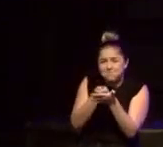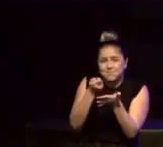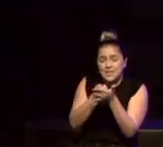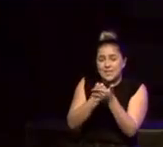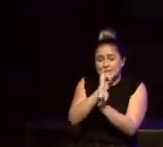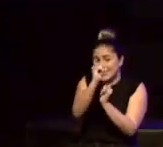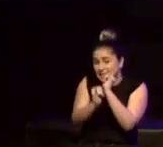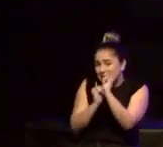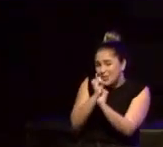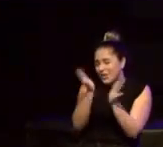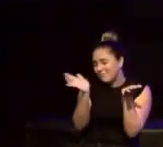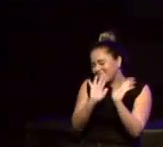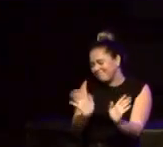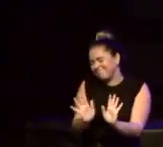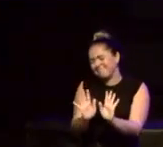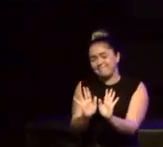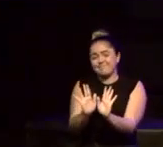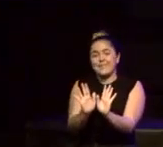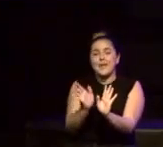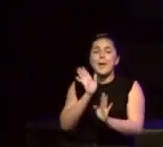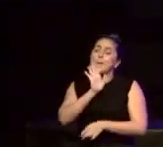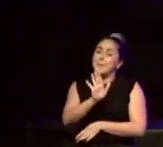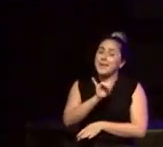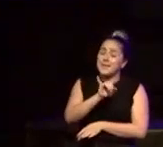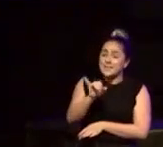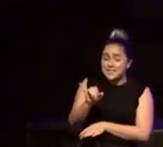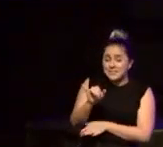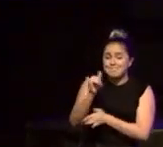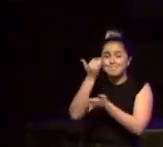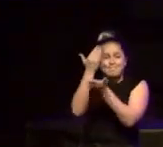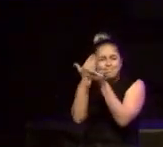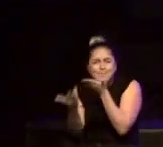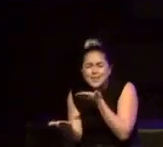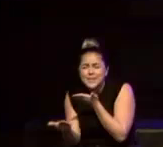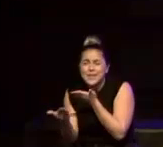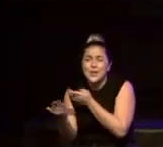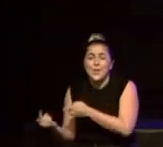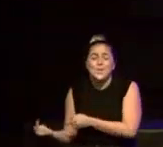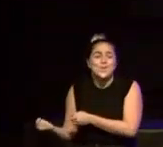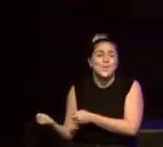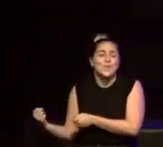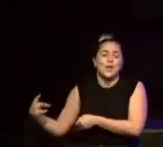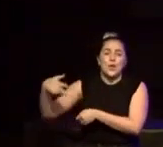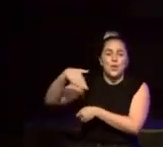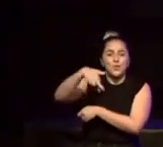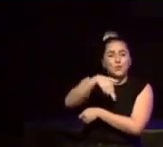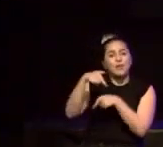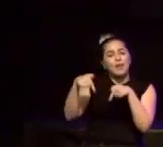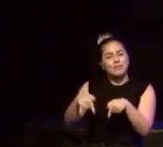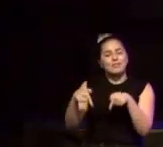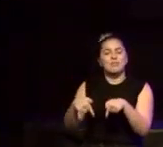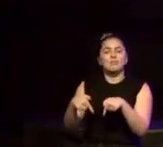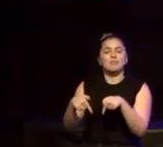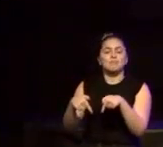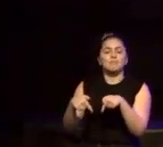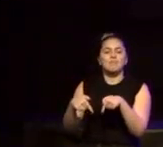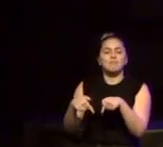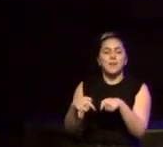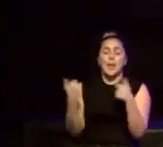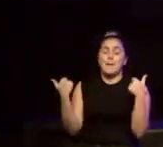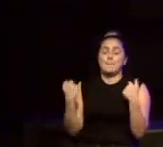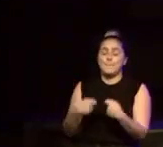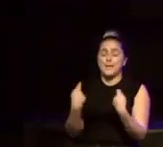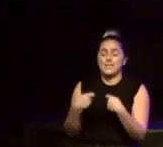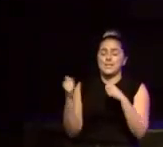online, mas se você perdeu esse hábito, chegou a hora de mudar o hábito, porque